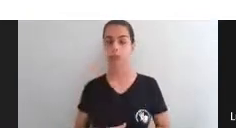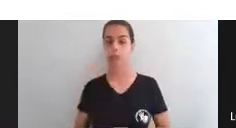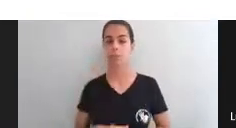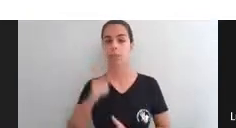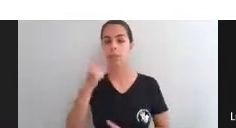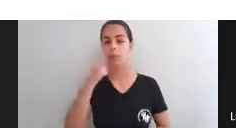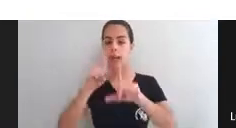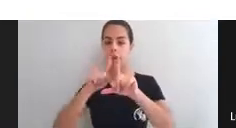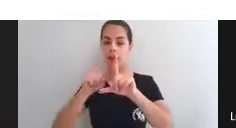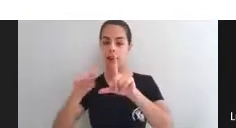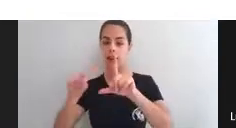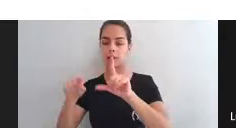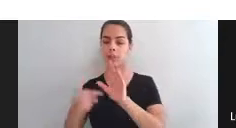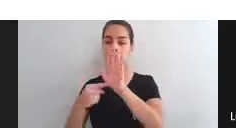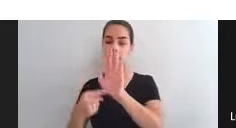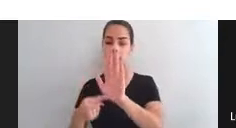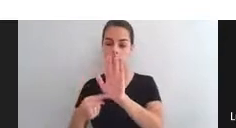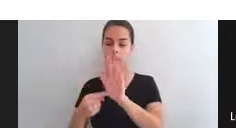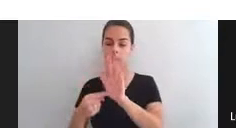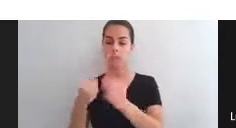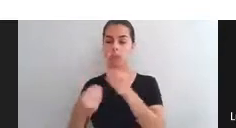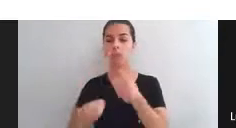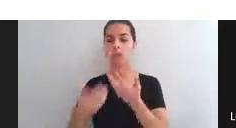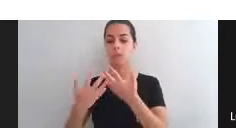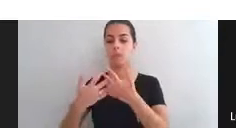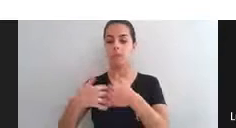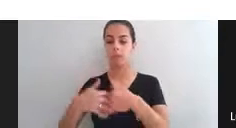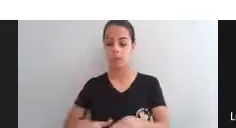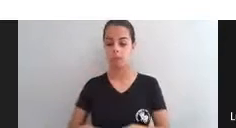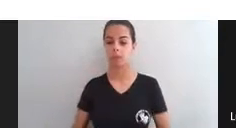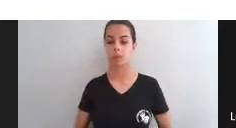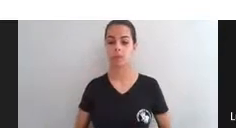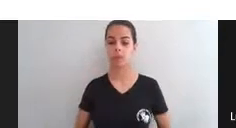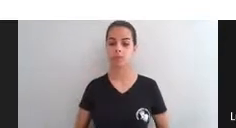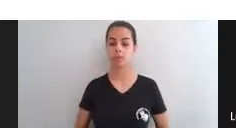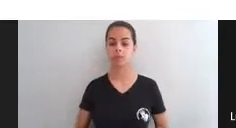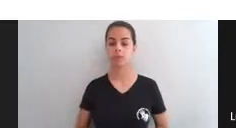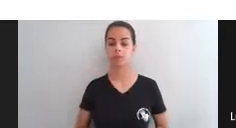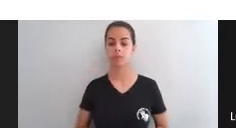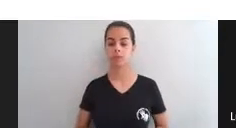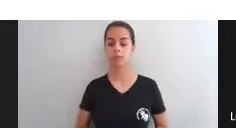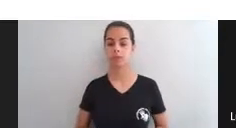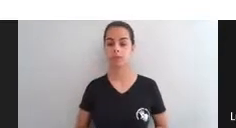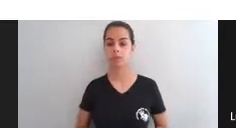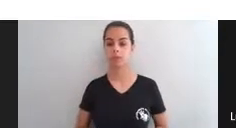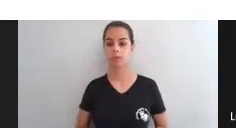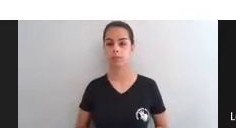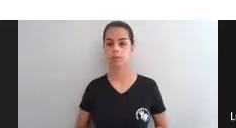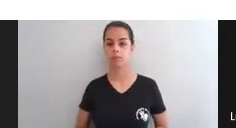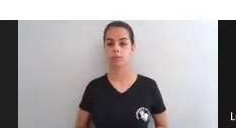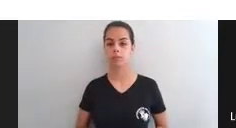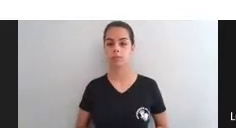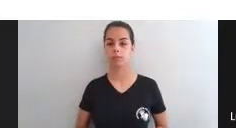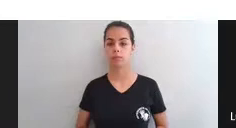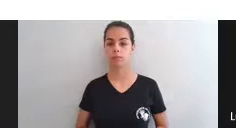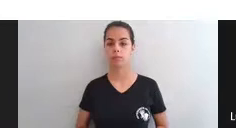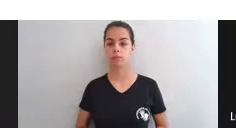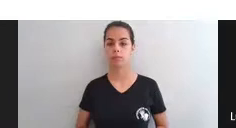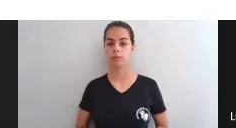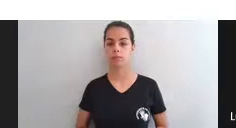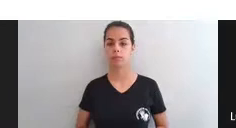ideal, só que a ideia é mais ou menos essa, independente da substância que a gente usa